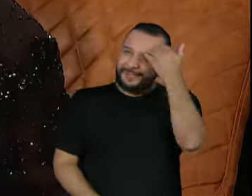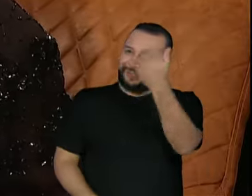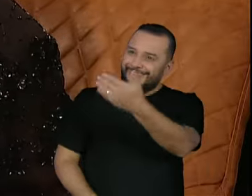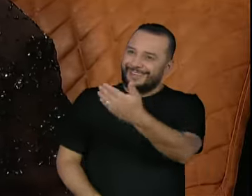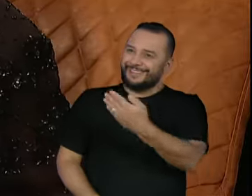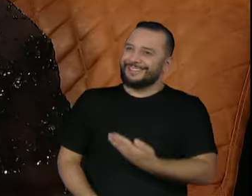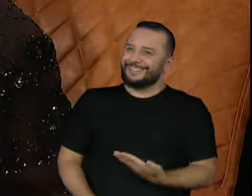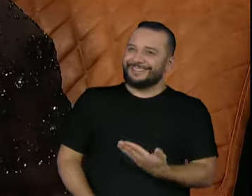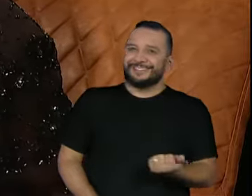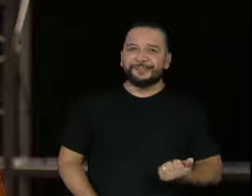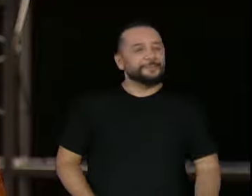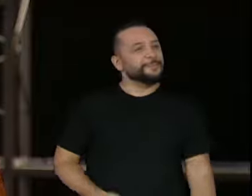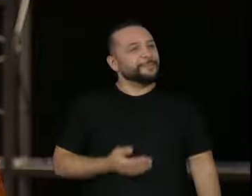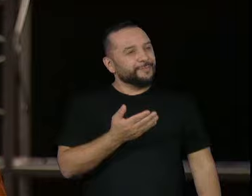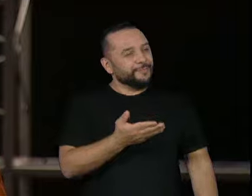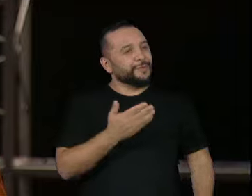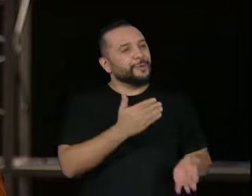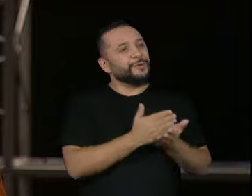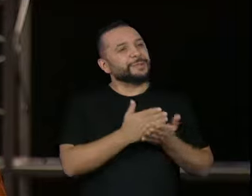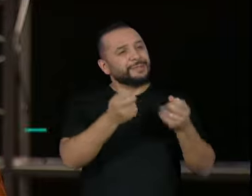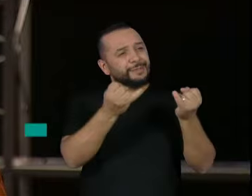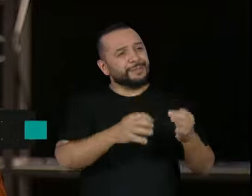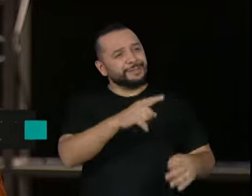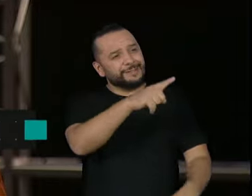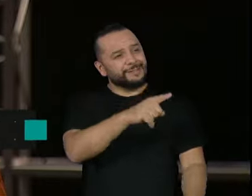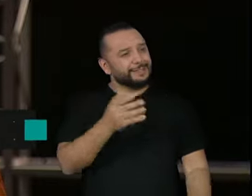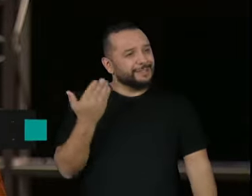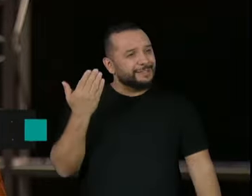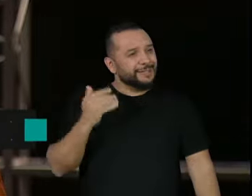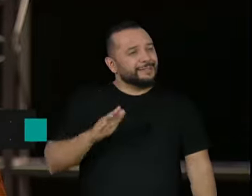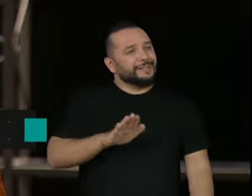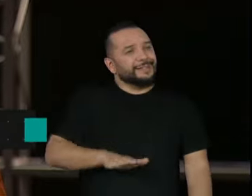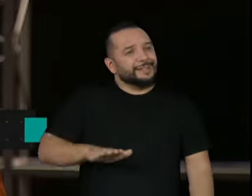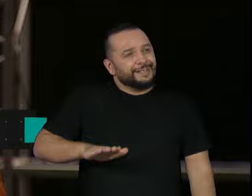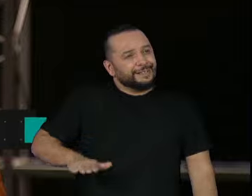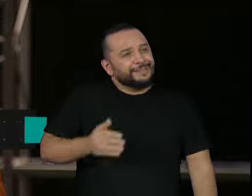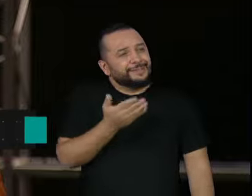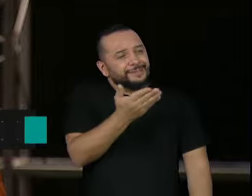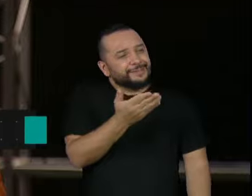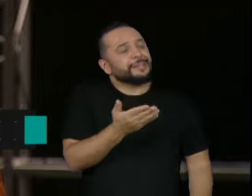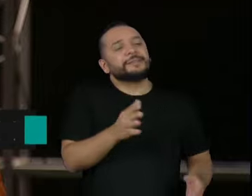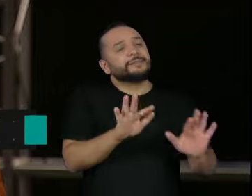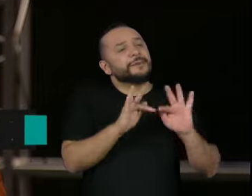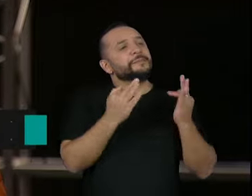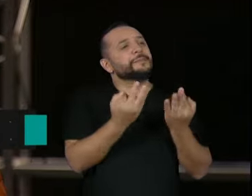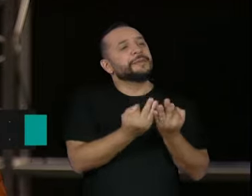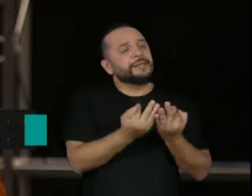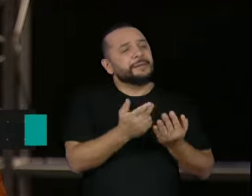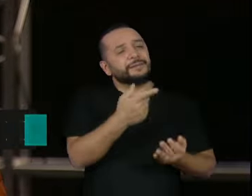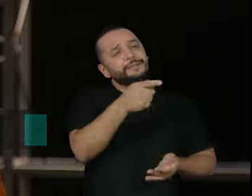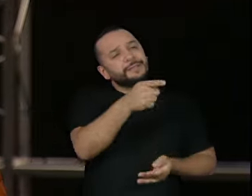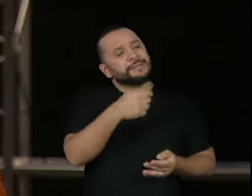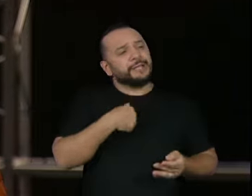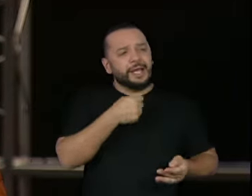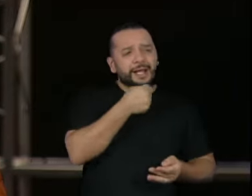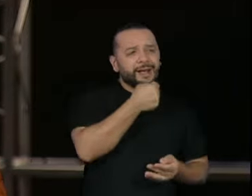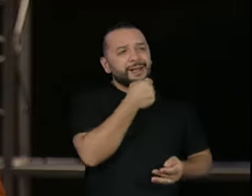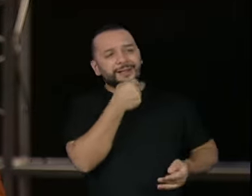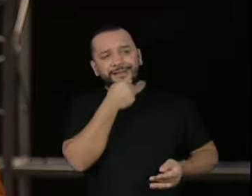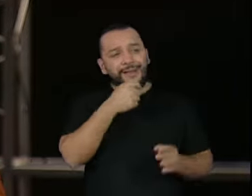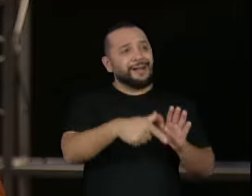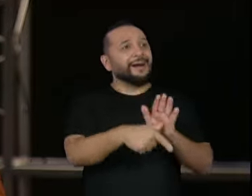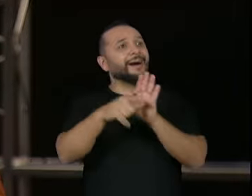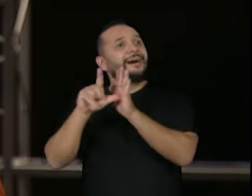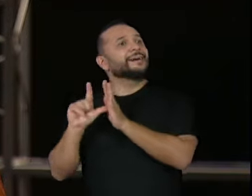querida. Claudete, vamos começar falando da sua infância, da sua família. O que você fazia antes de cantar, se é que existe